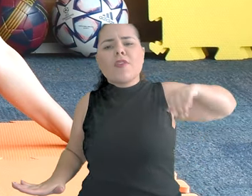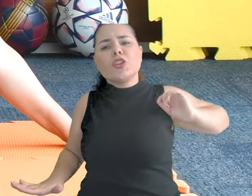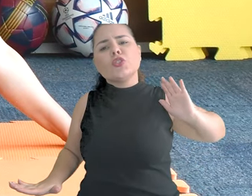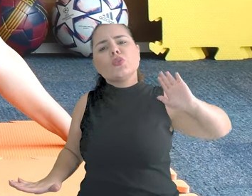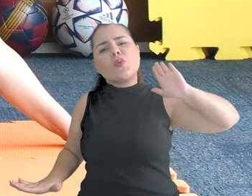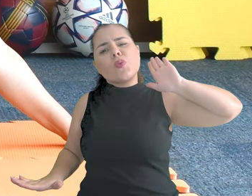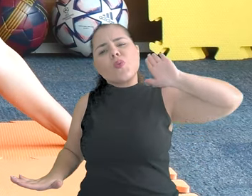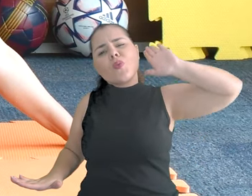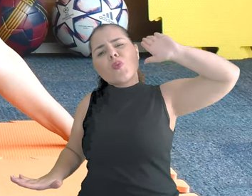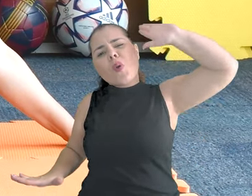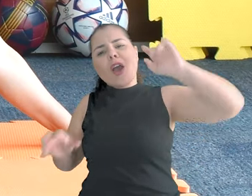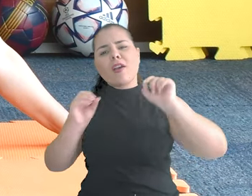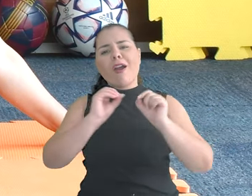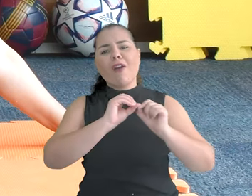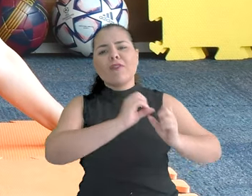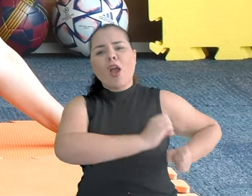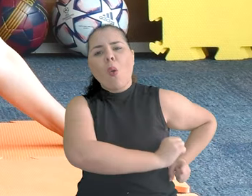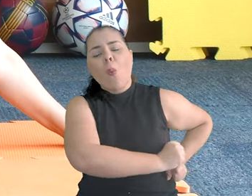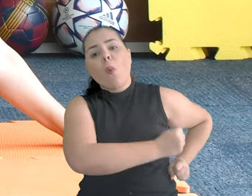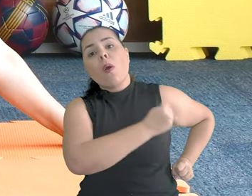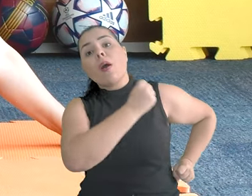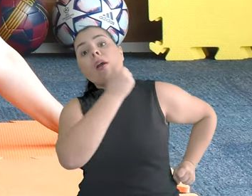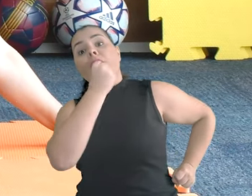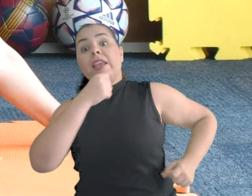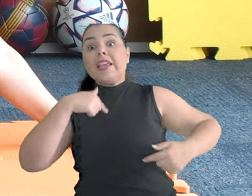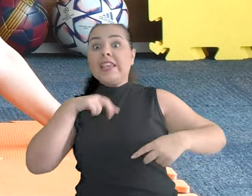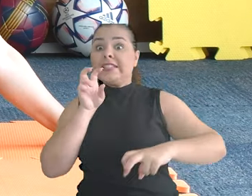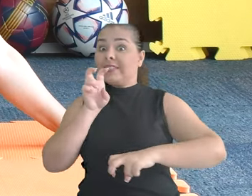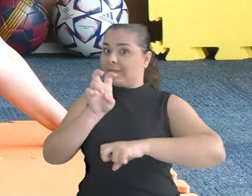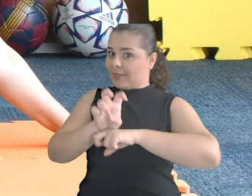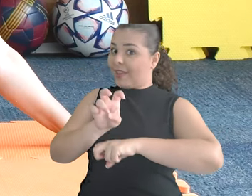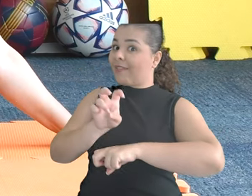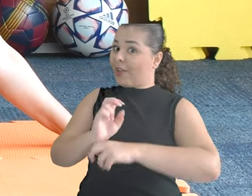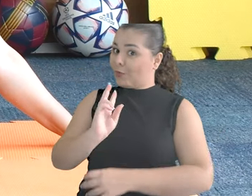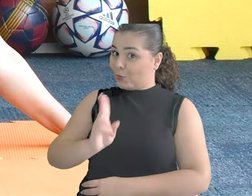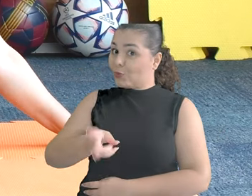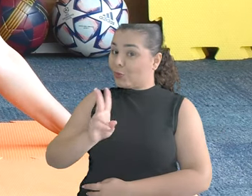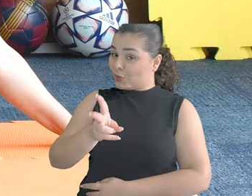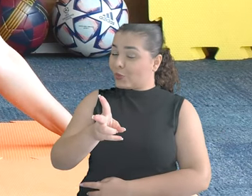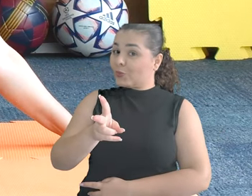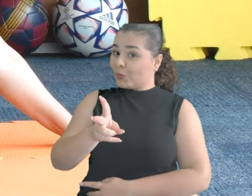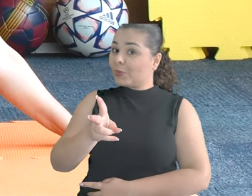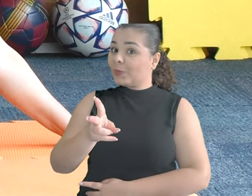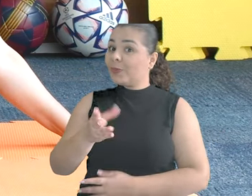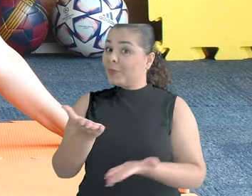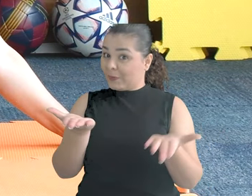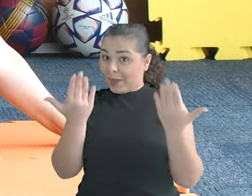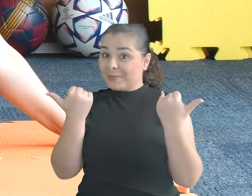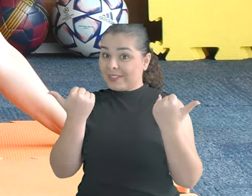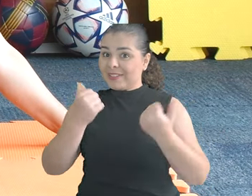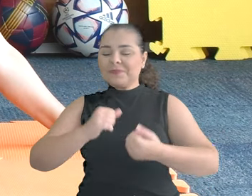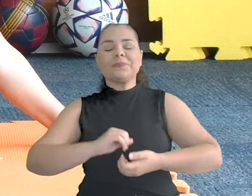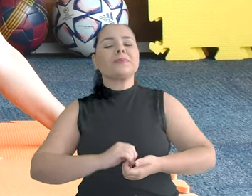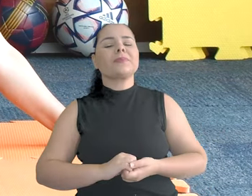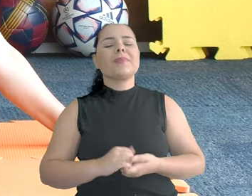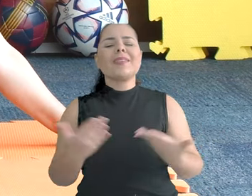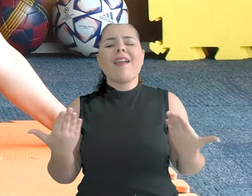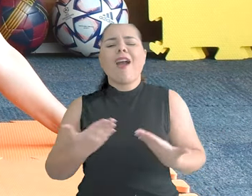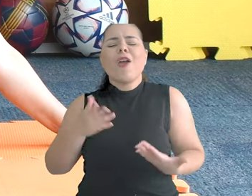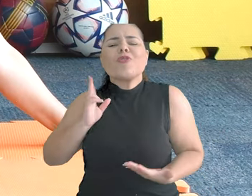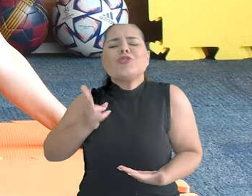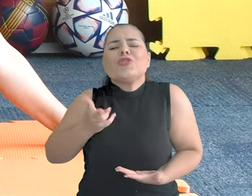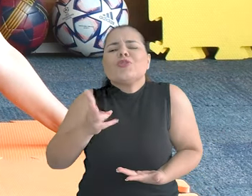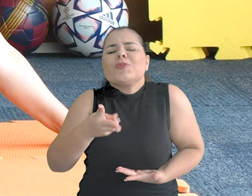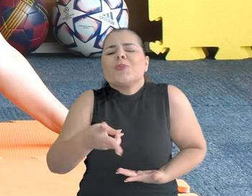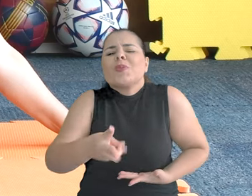braço estica para o alto. E o bumbum permanece no chão, não deixa ele sair. Vamos lá? Cresce,